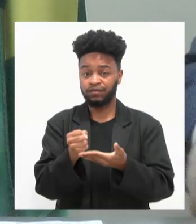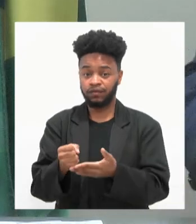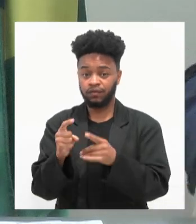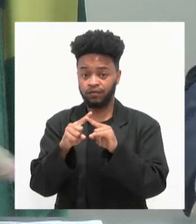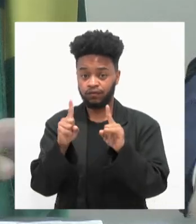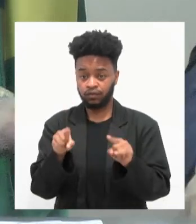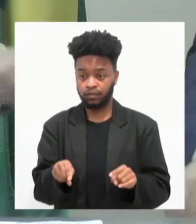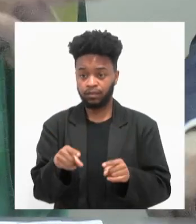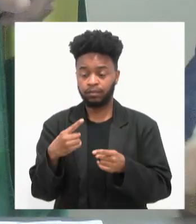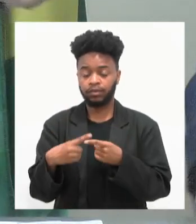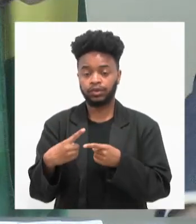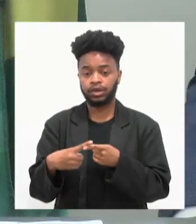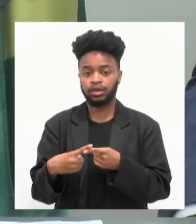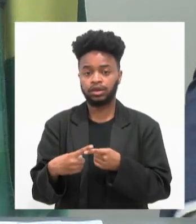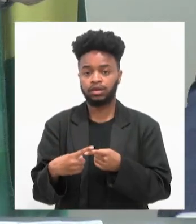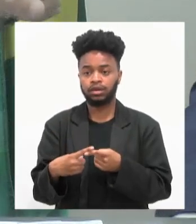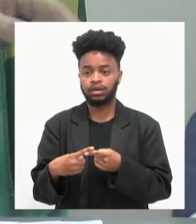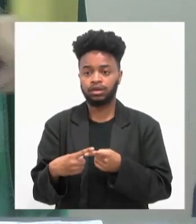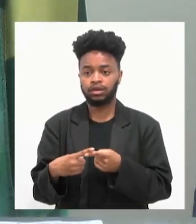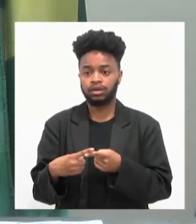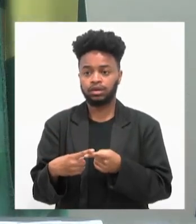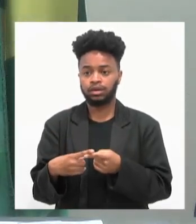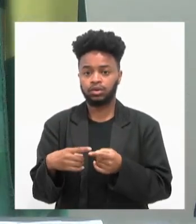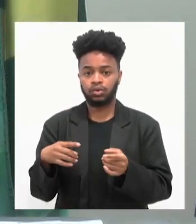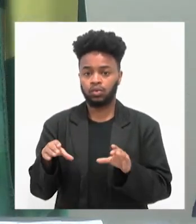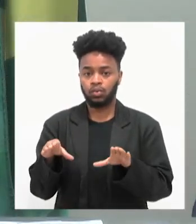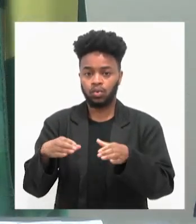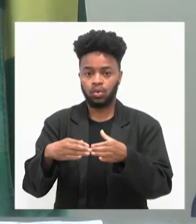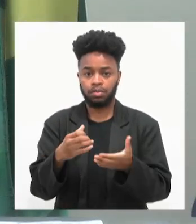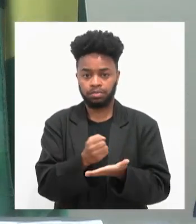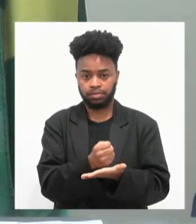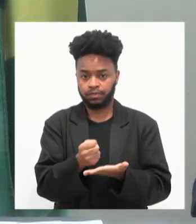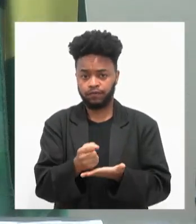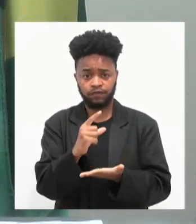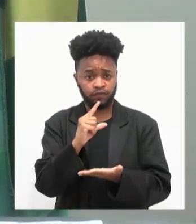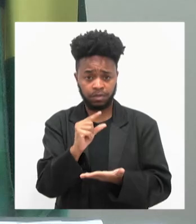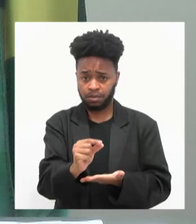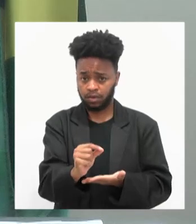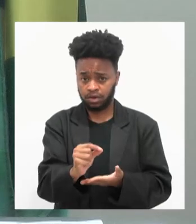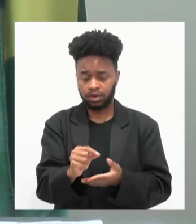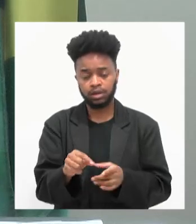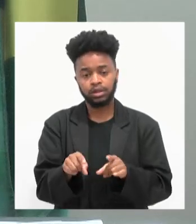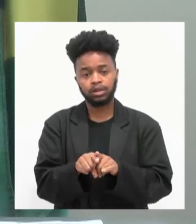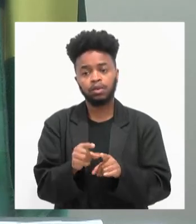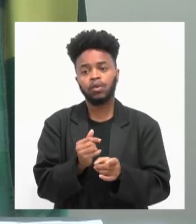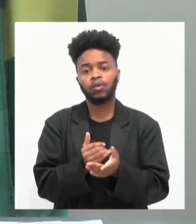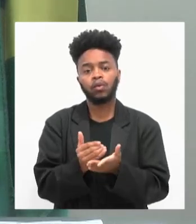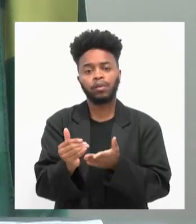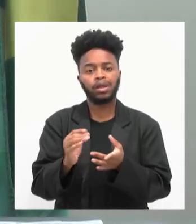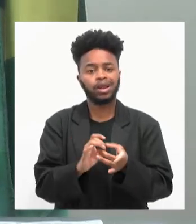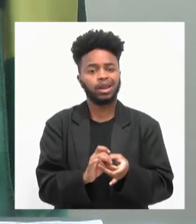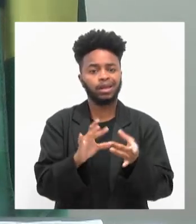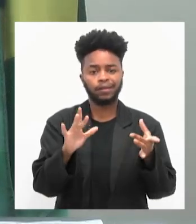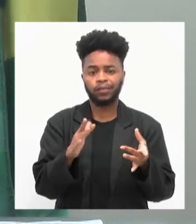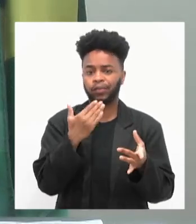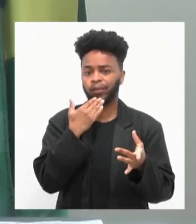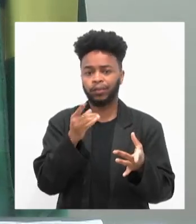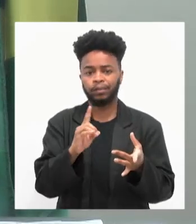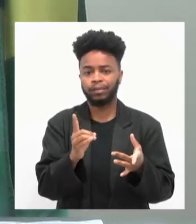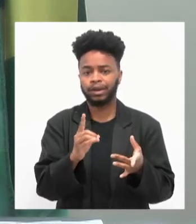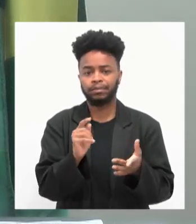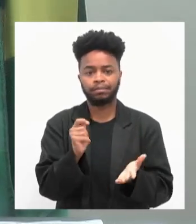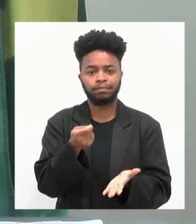funcionários do consórcio foram embora. E aí começou a liberar, a não cobrar mais as tarifas, não